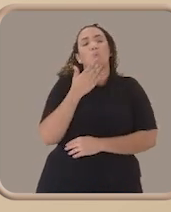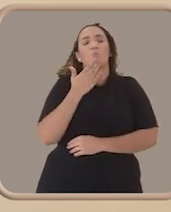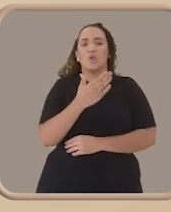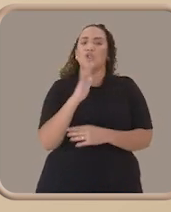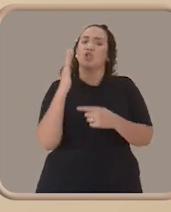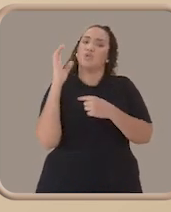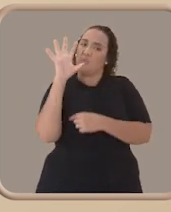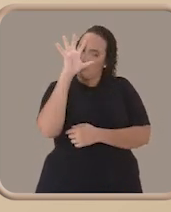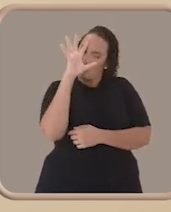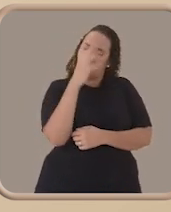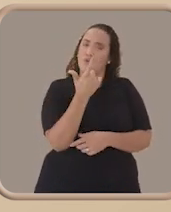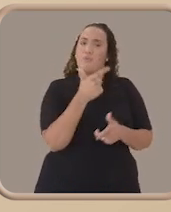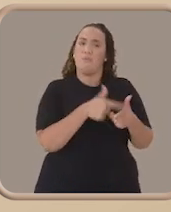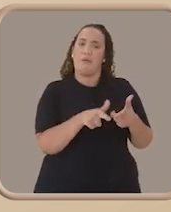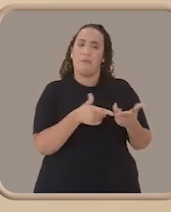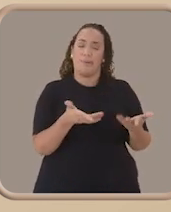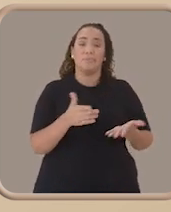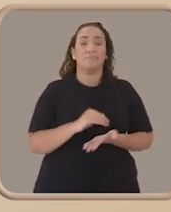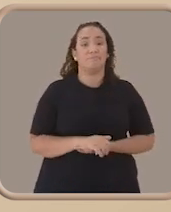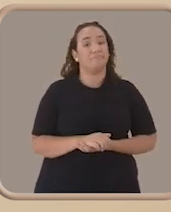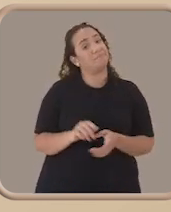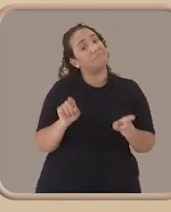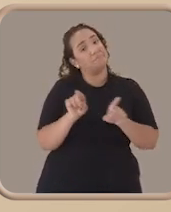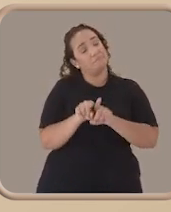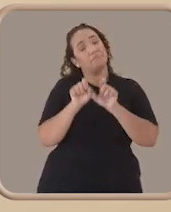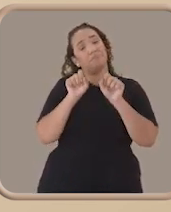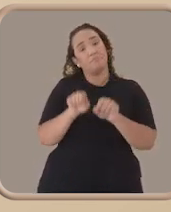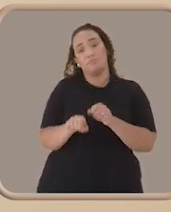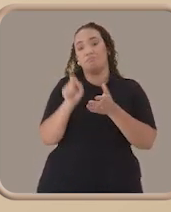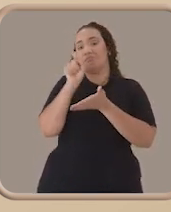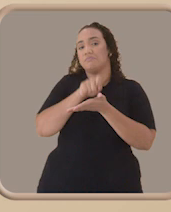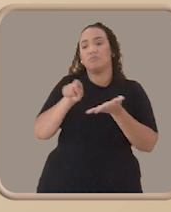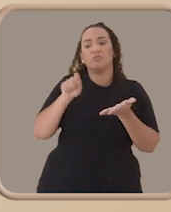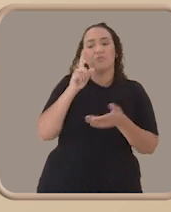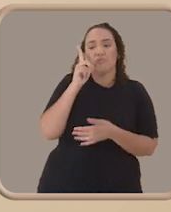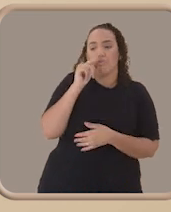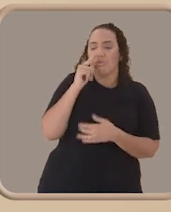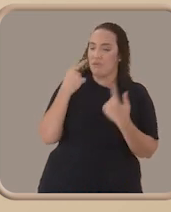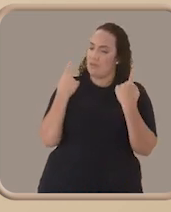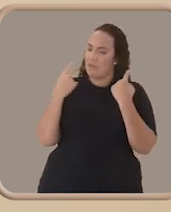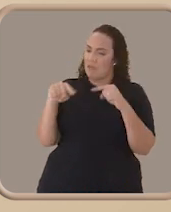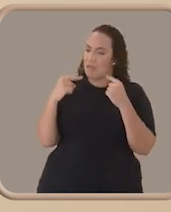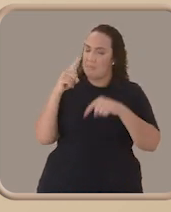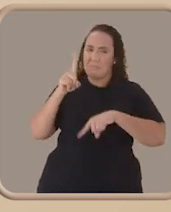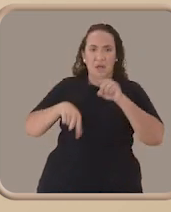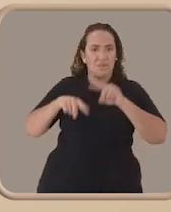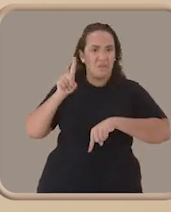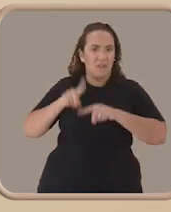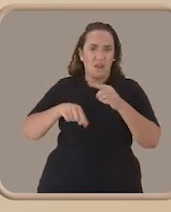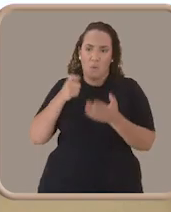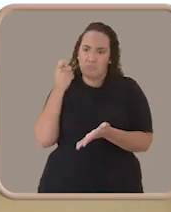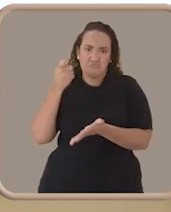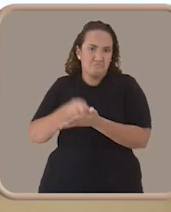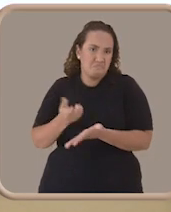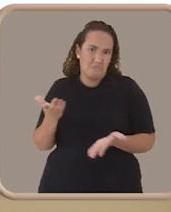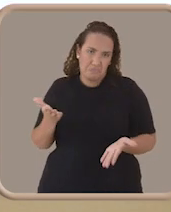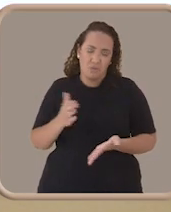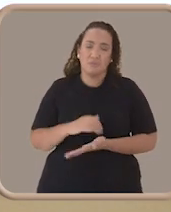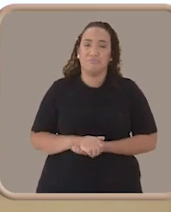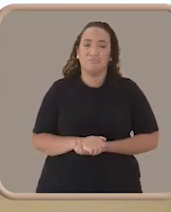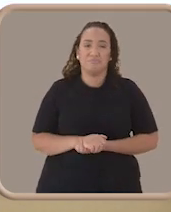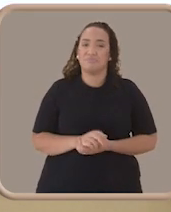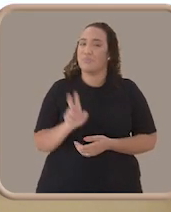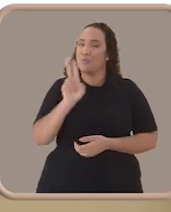solução. Você também pode escrever para alguma loja para reclamar de um produto comprado. Use a